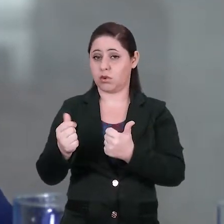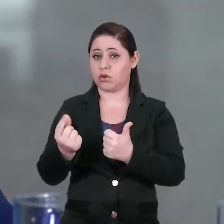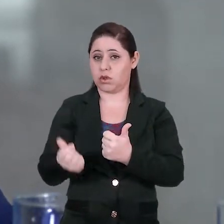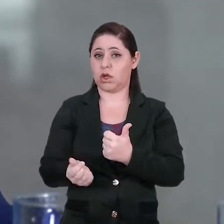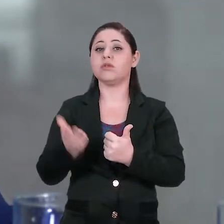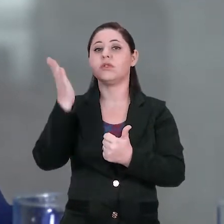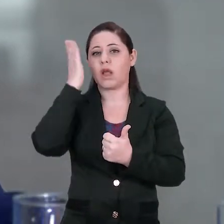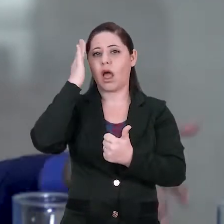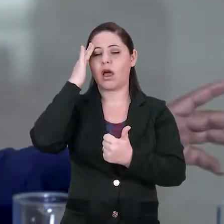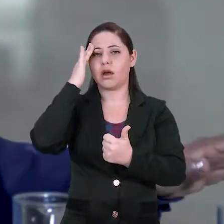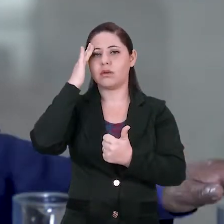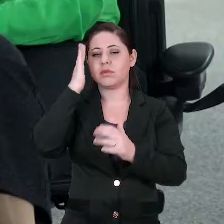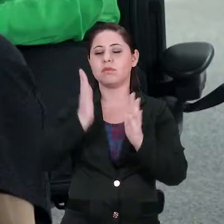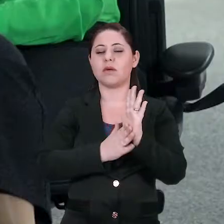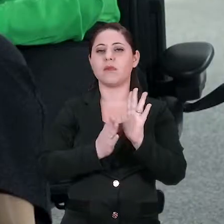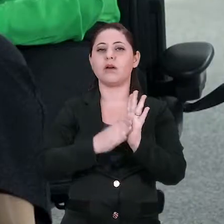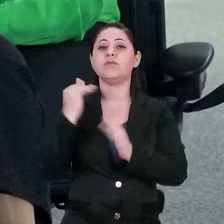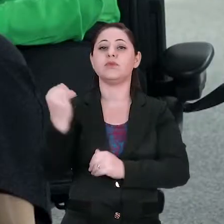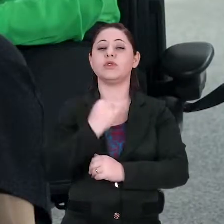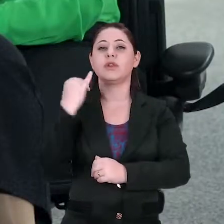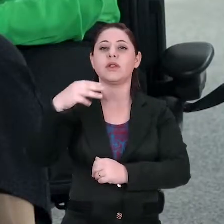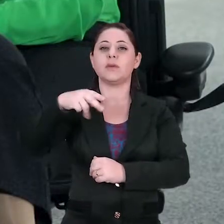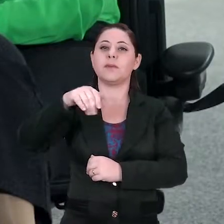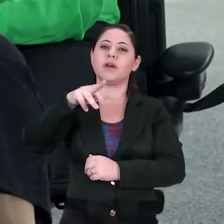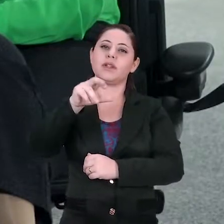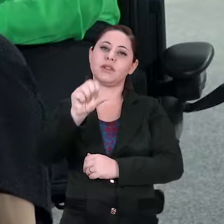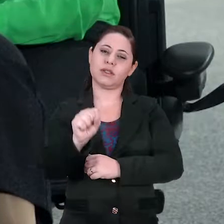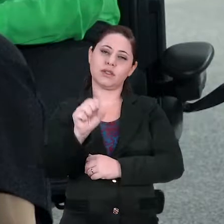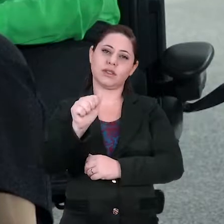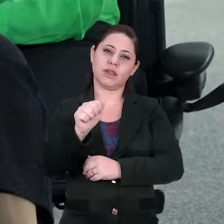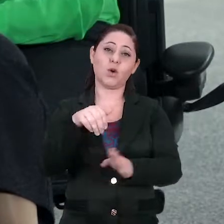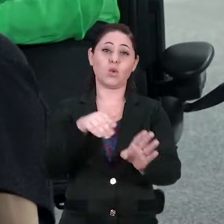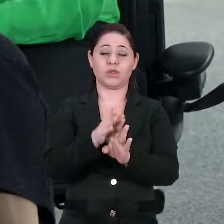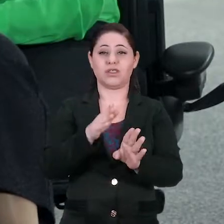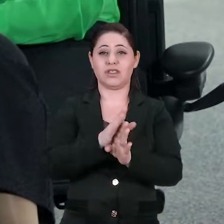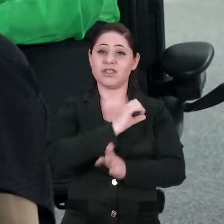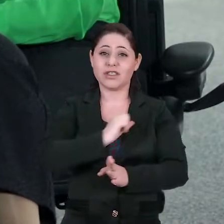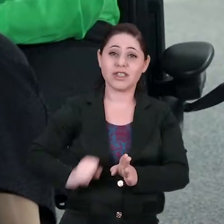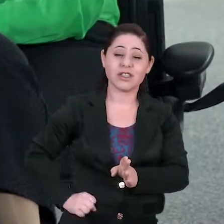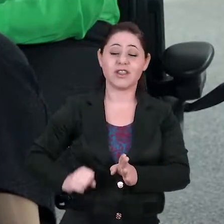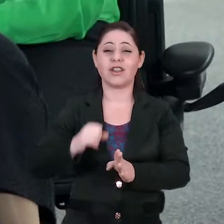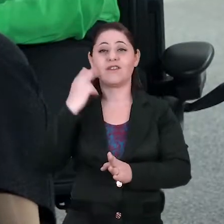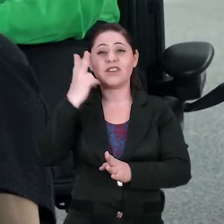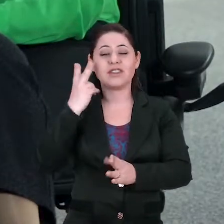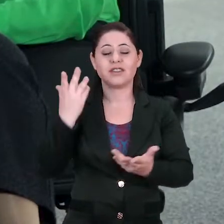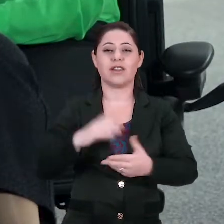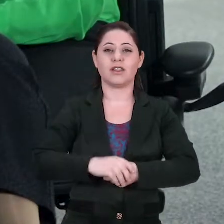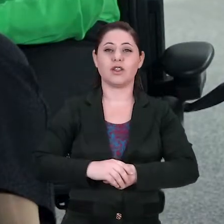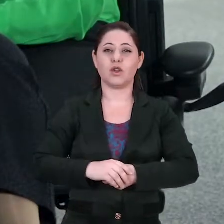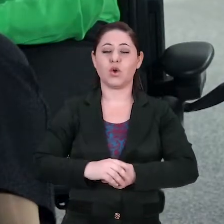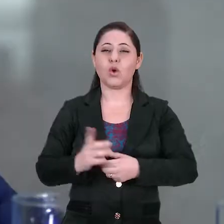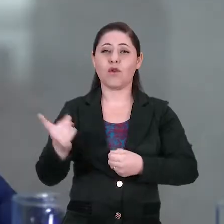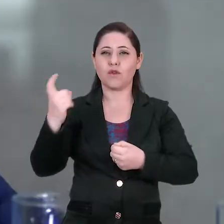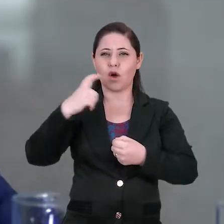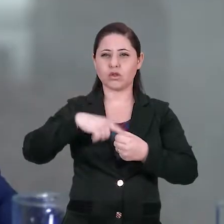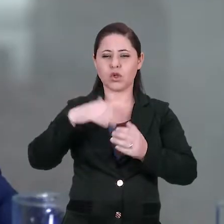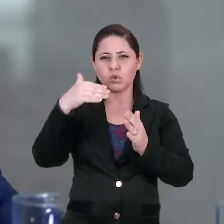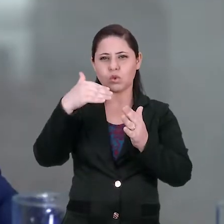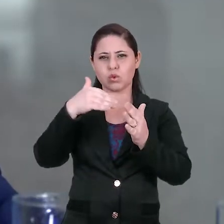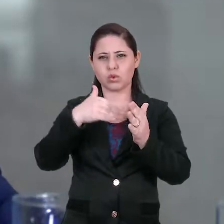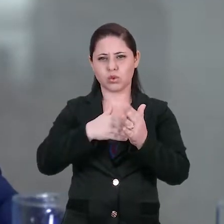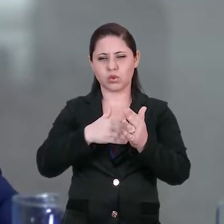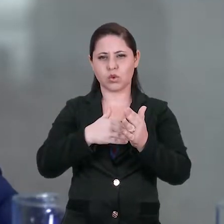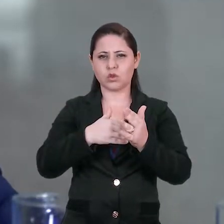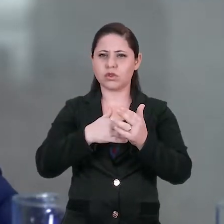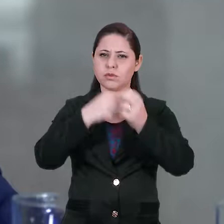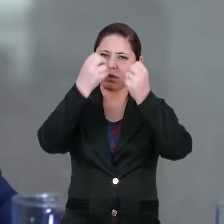então conselheira Marisa Serrano. Vamos fazer o seguinte, professora Marisa, conselheira Marisa, senadora Marisa, fazer um breve intervalo. No último bloco a gente volta aí